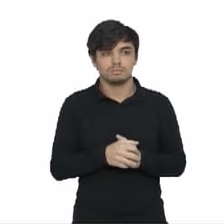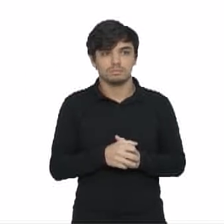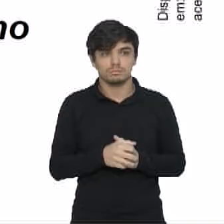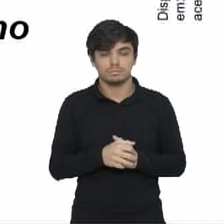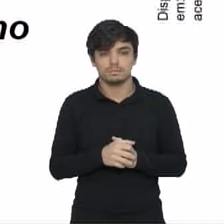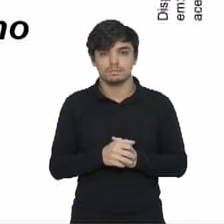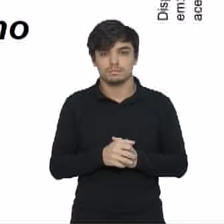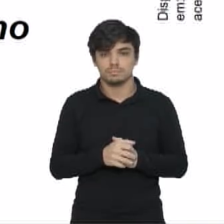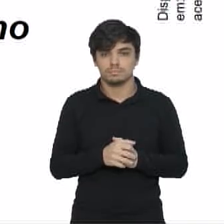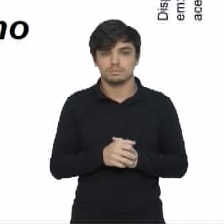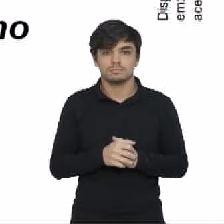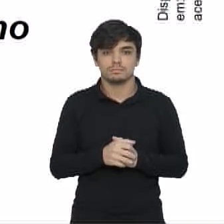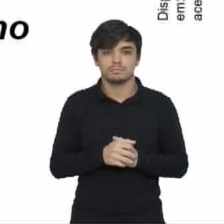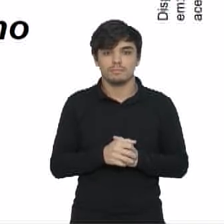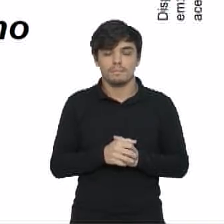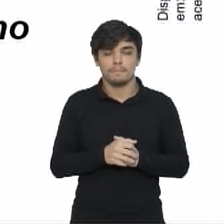ok?